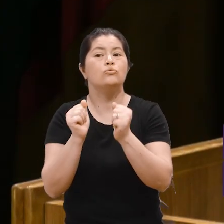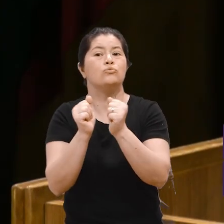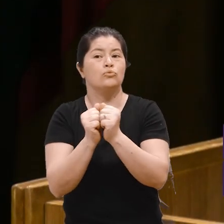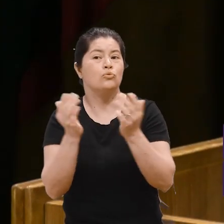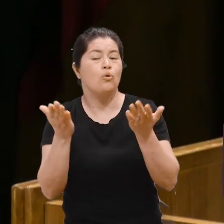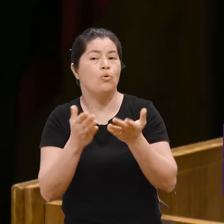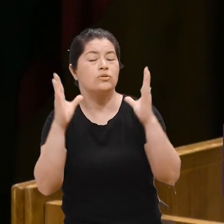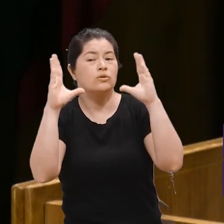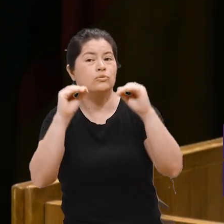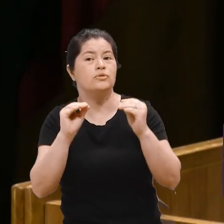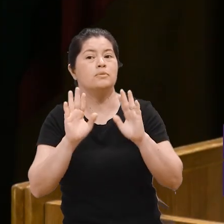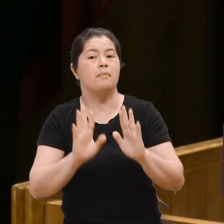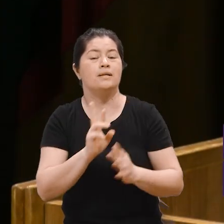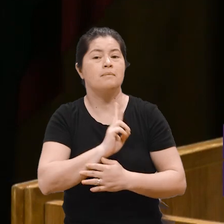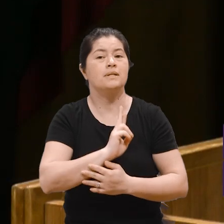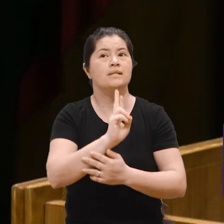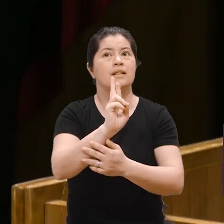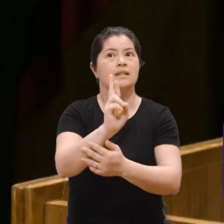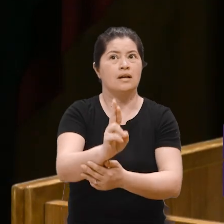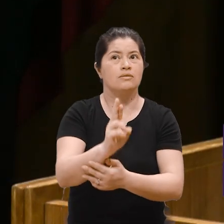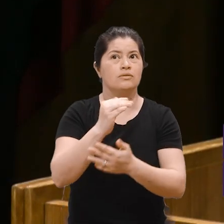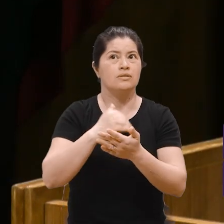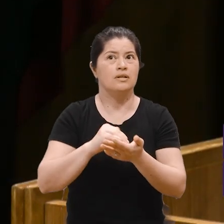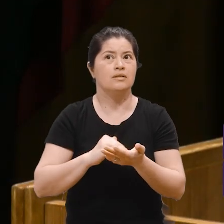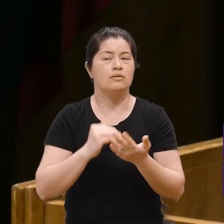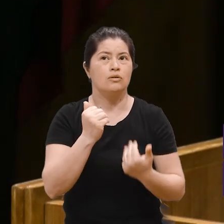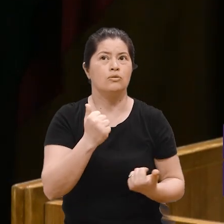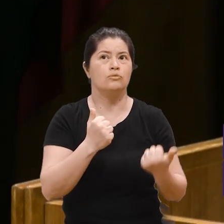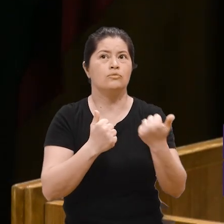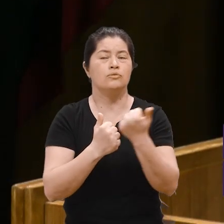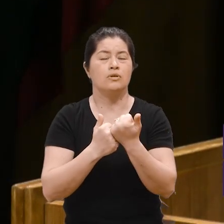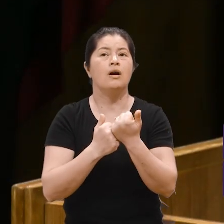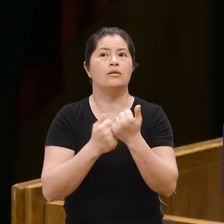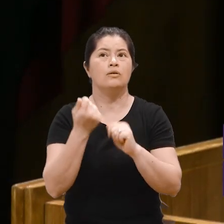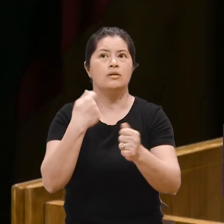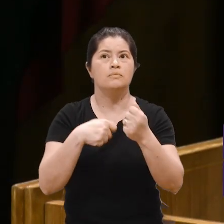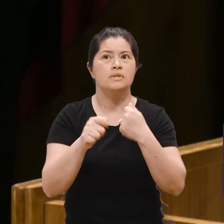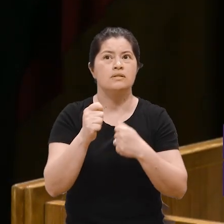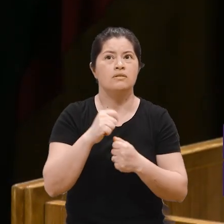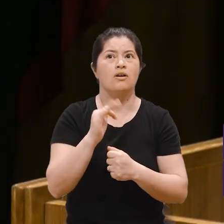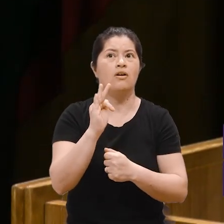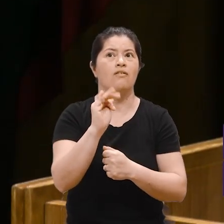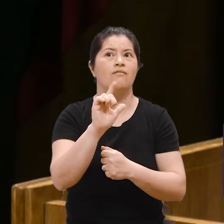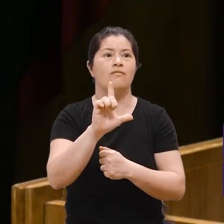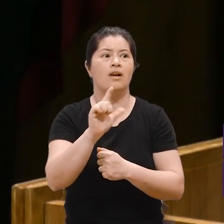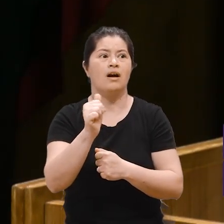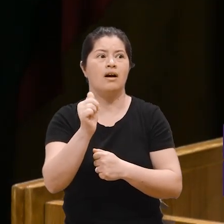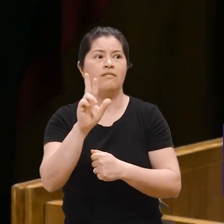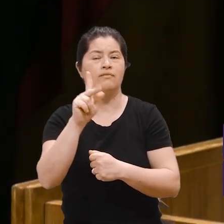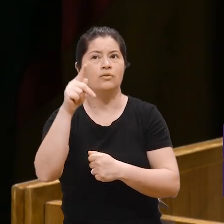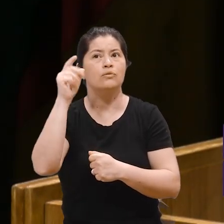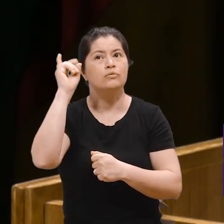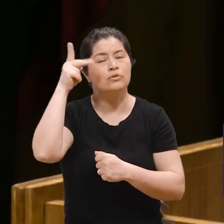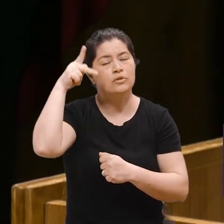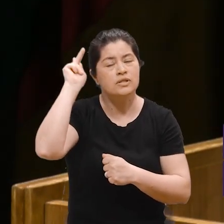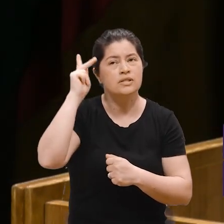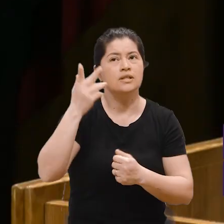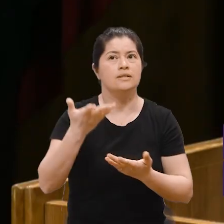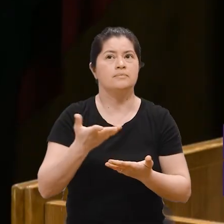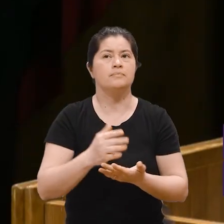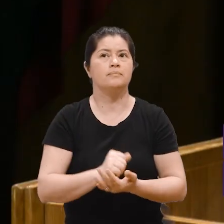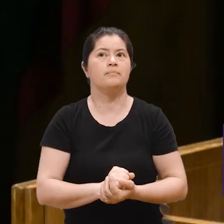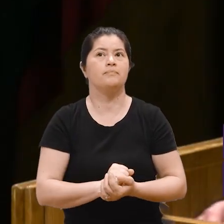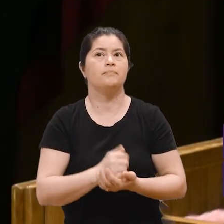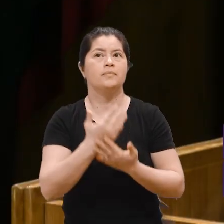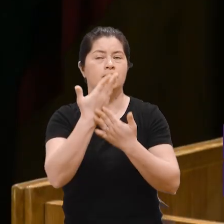noite, sendo representada pelo secretário adjunto de administração, Flávio Cassina. Esse que vos fala. Ao